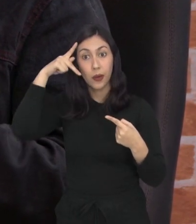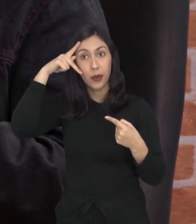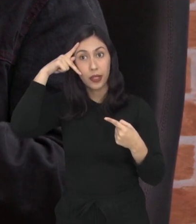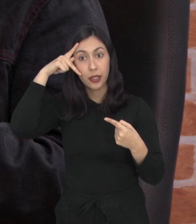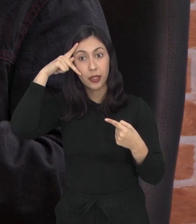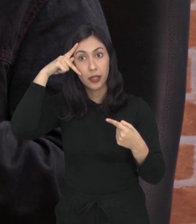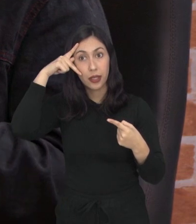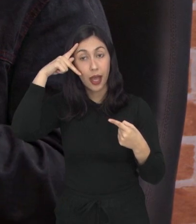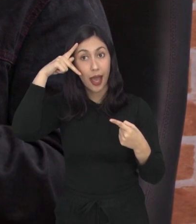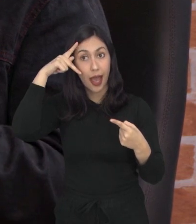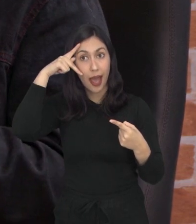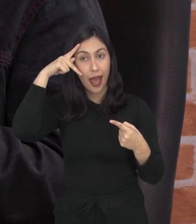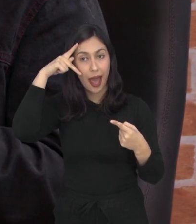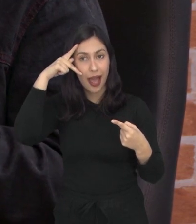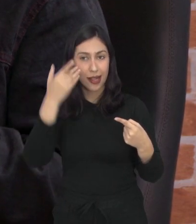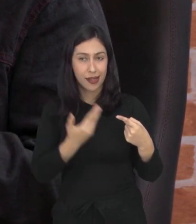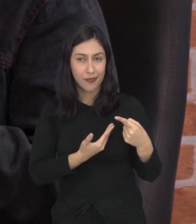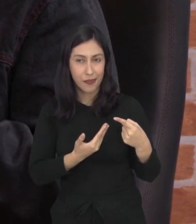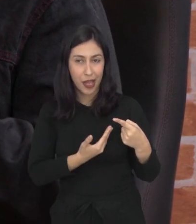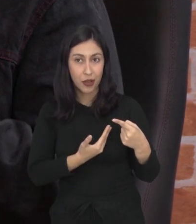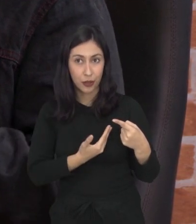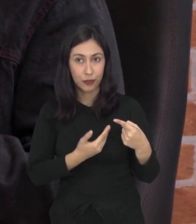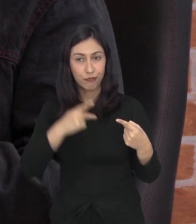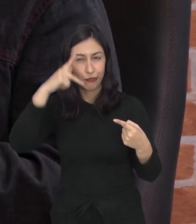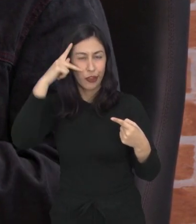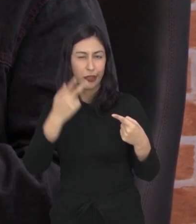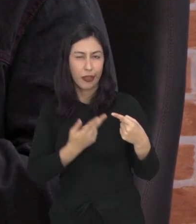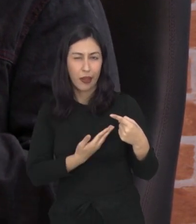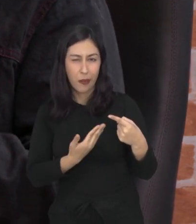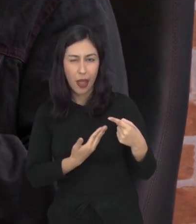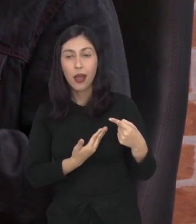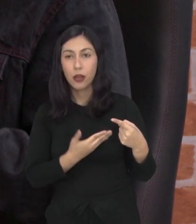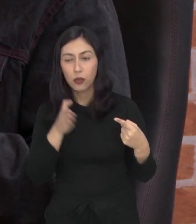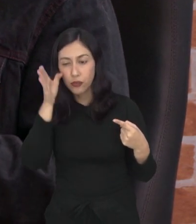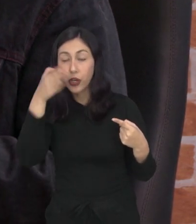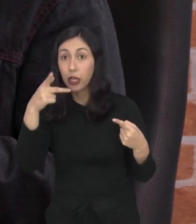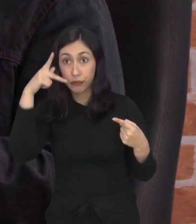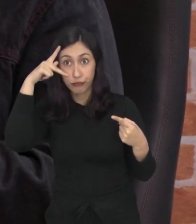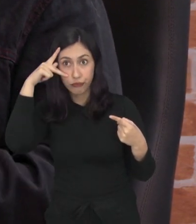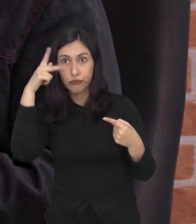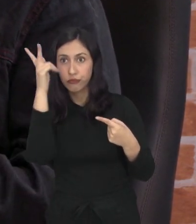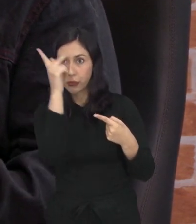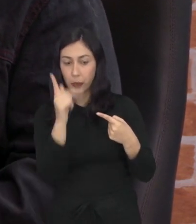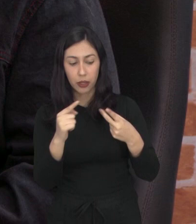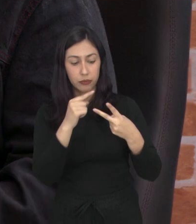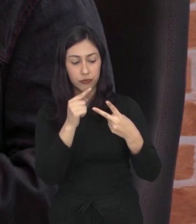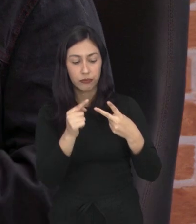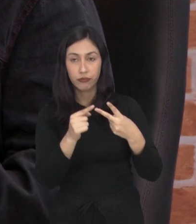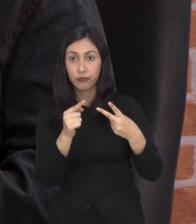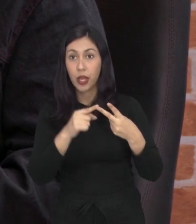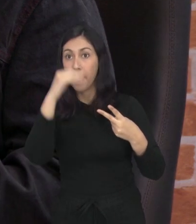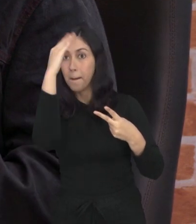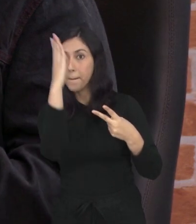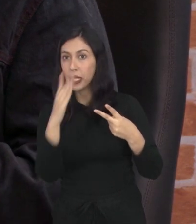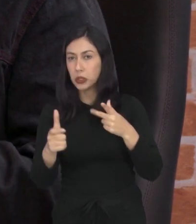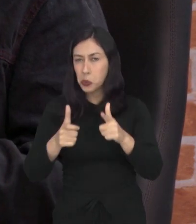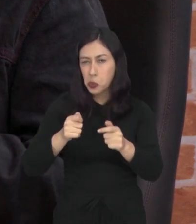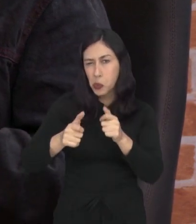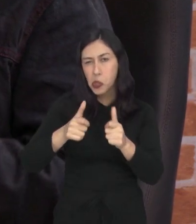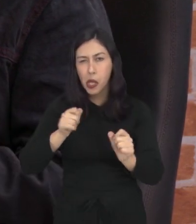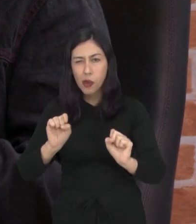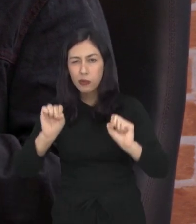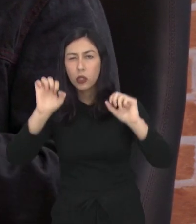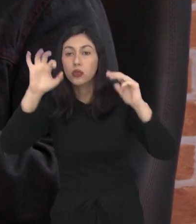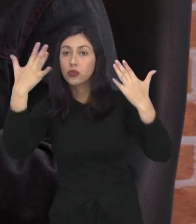meu Deus, Anime Friends, falei errado, perdão. A gente tem o Anime Friends, que é esse evento mais focado para animes. A gente tem a Brasil Game Show, que é um evento